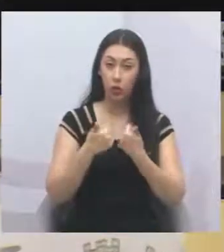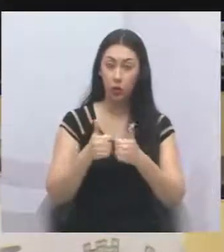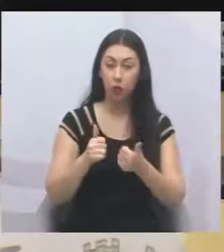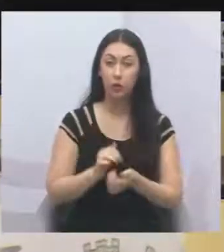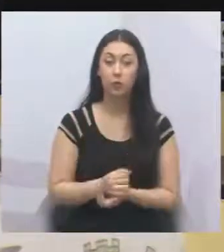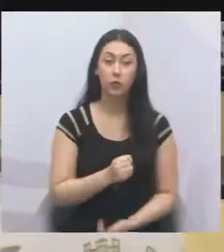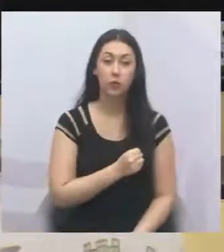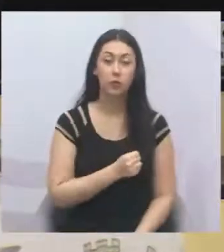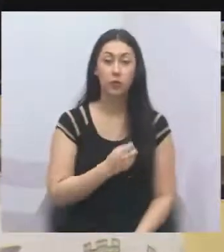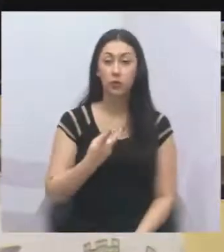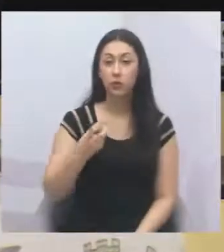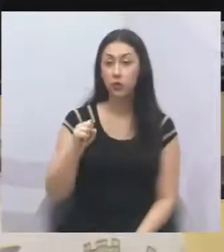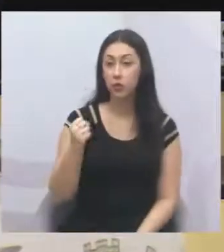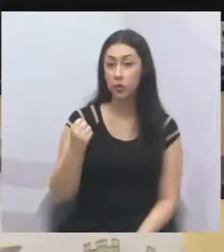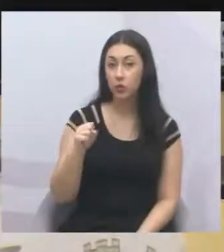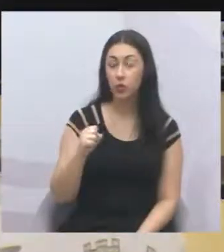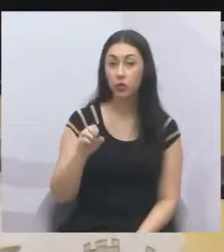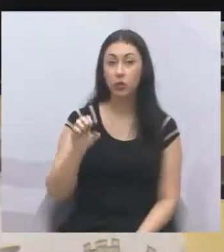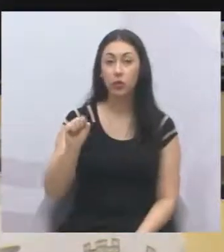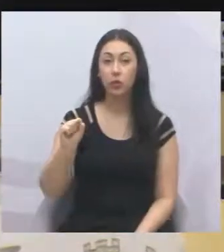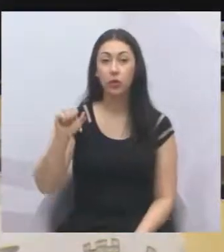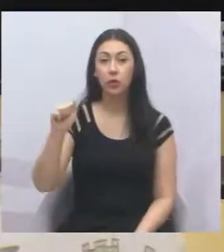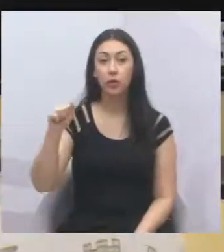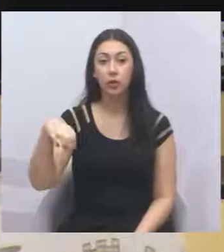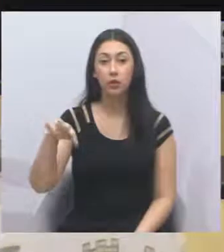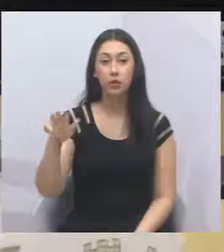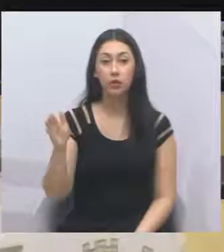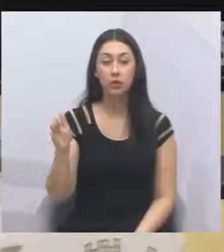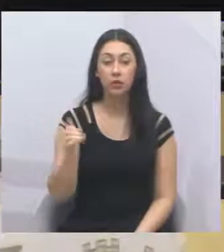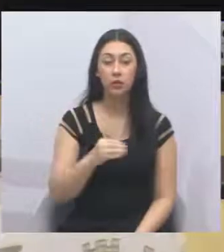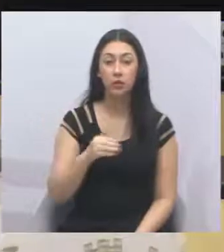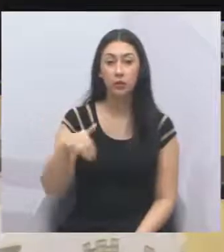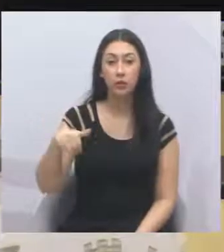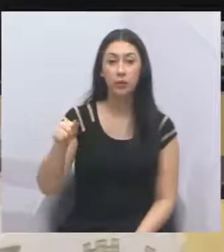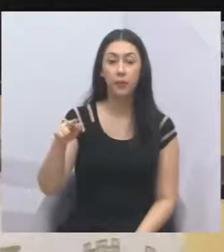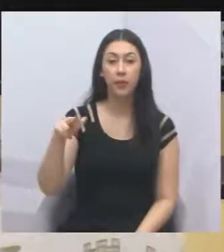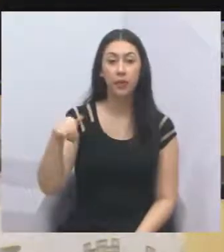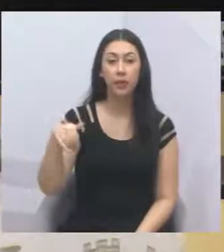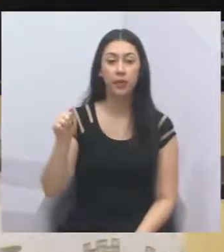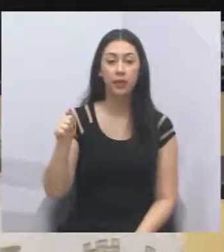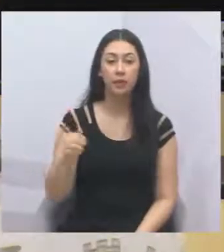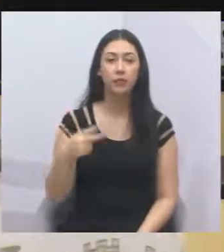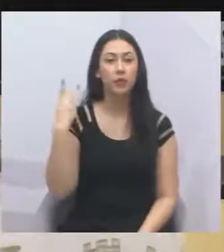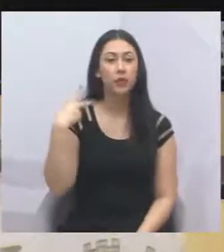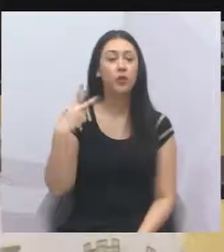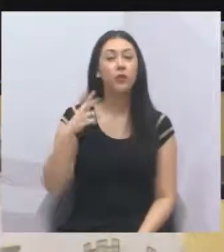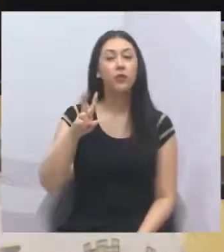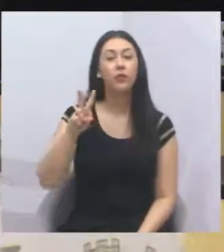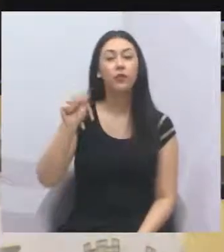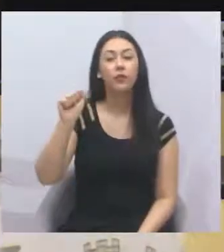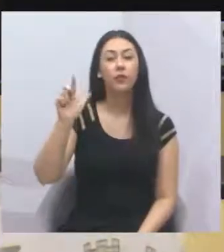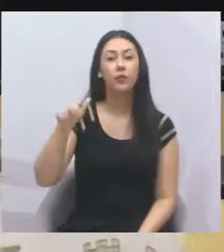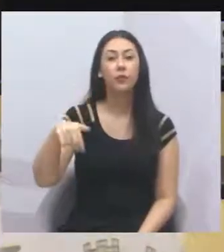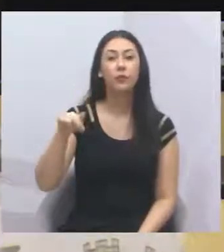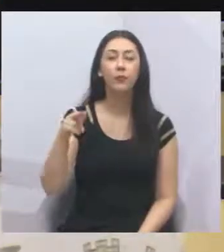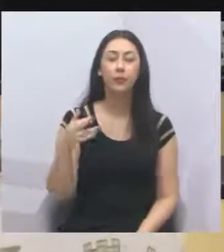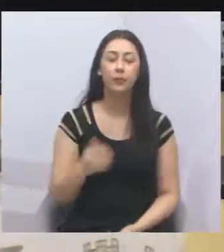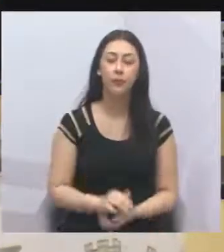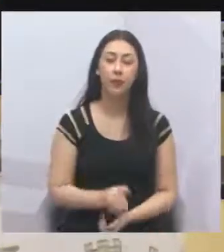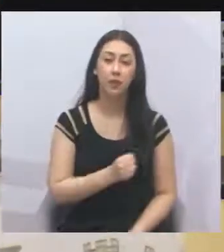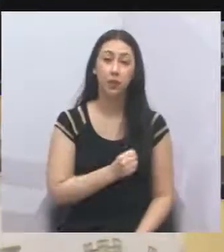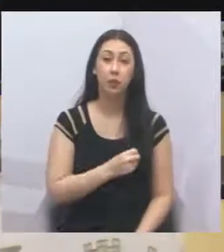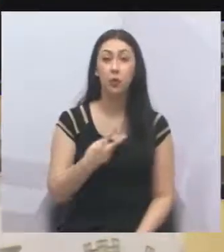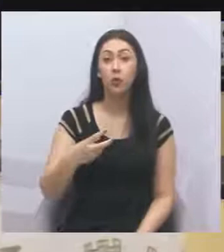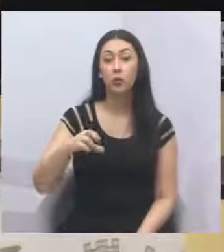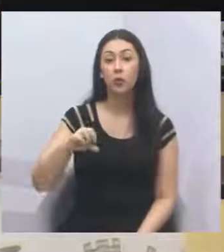circular 28, Jardim Santa Marina. Autoria, vereador Valmir Meia Lua. Requerimento 298, JTU